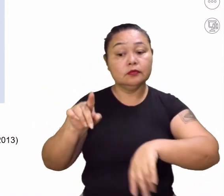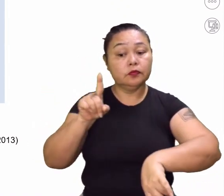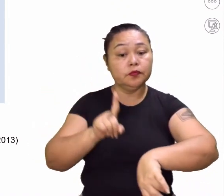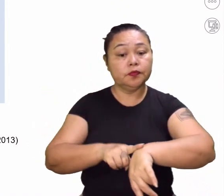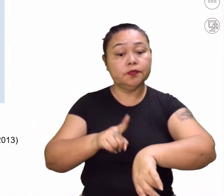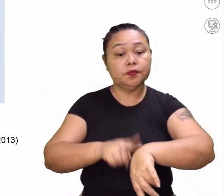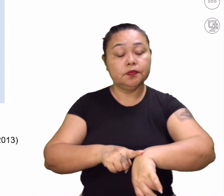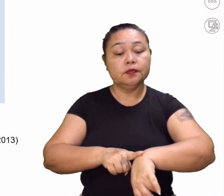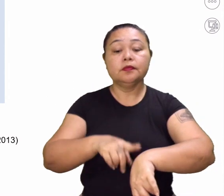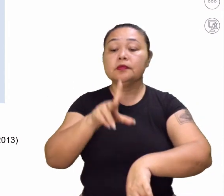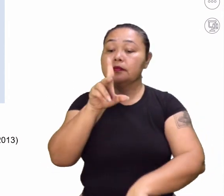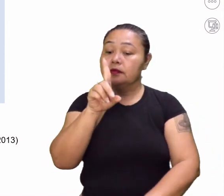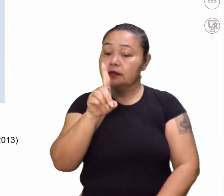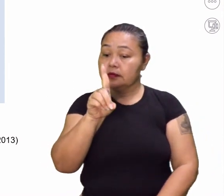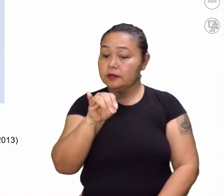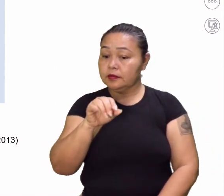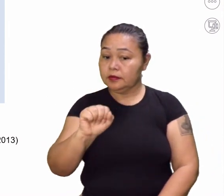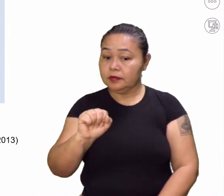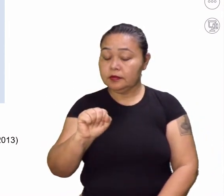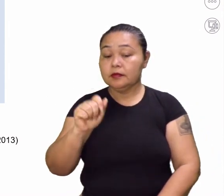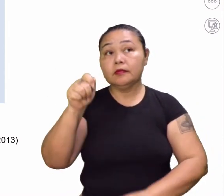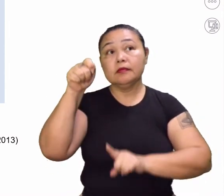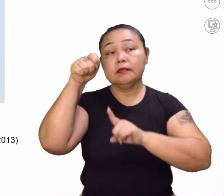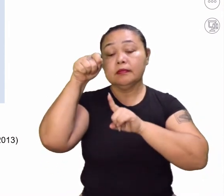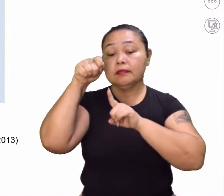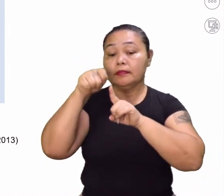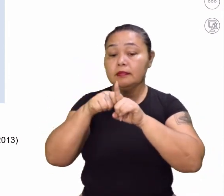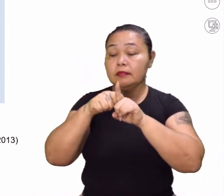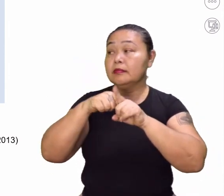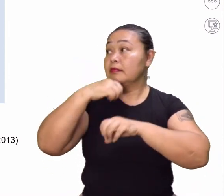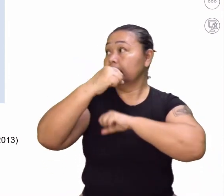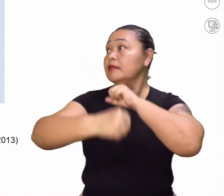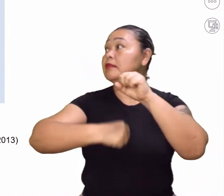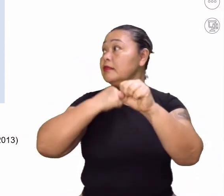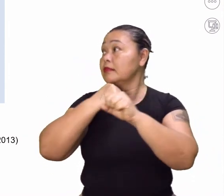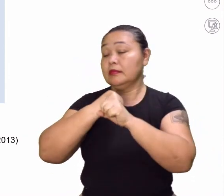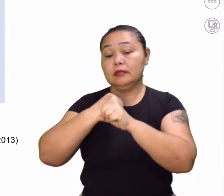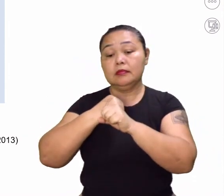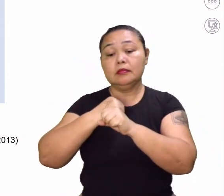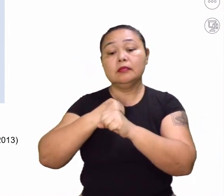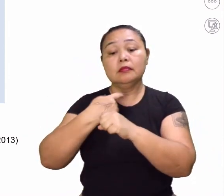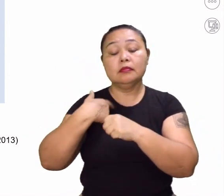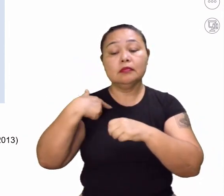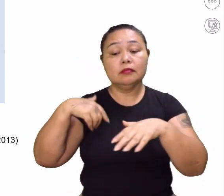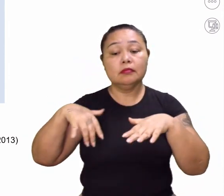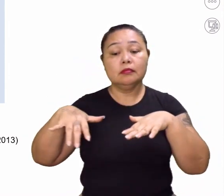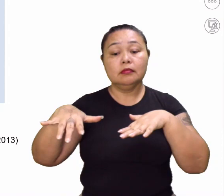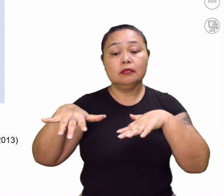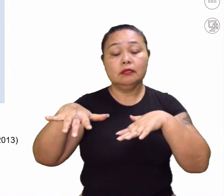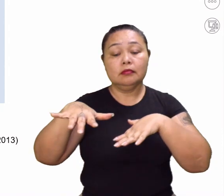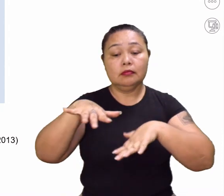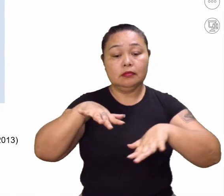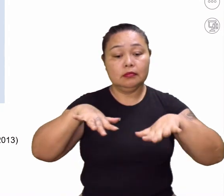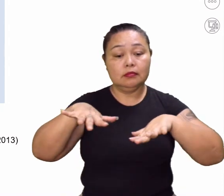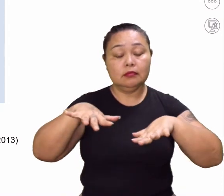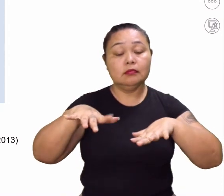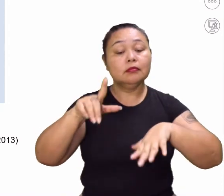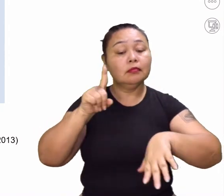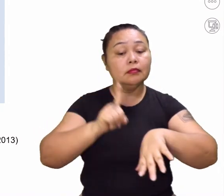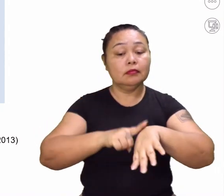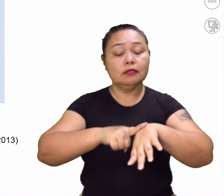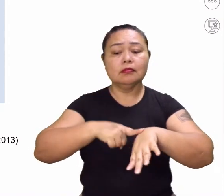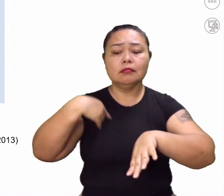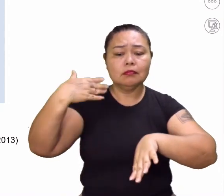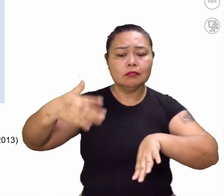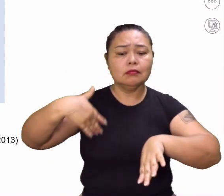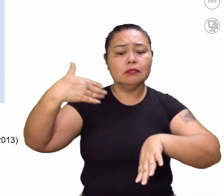por horas, dias, meses e anos. E espaços de tempos